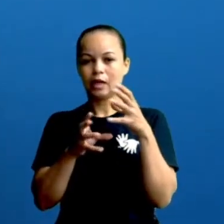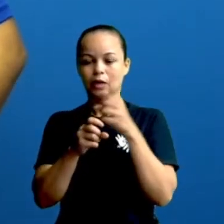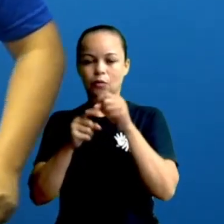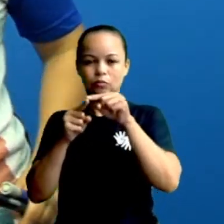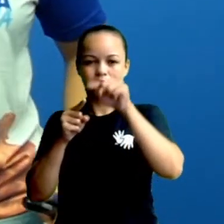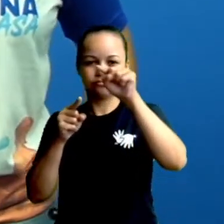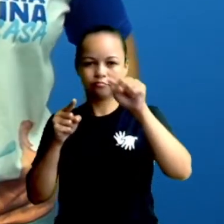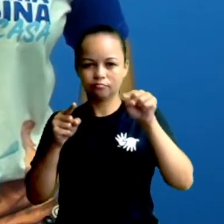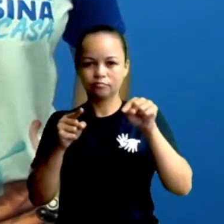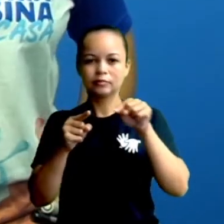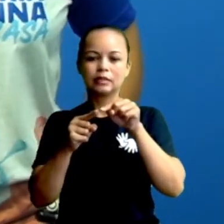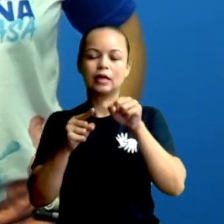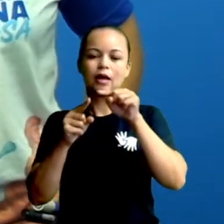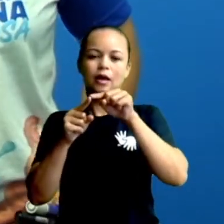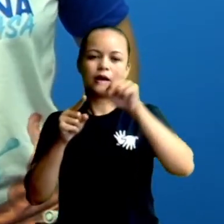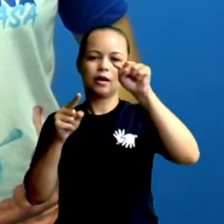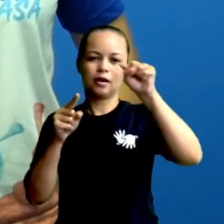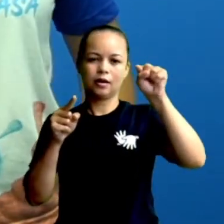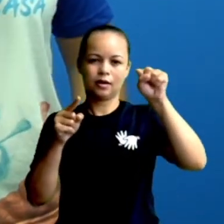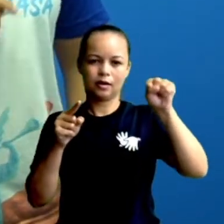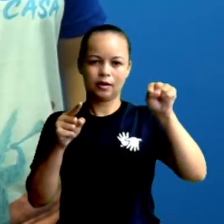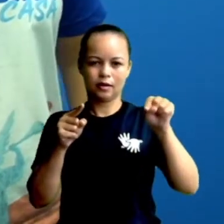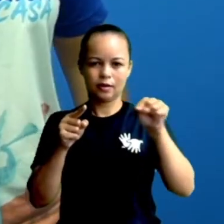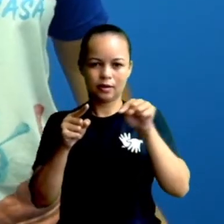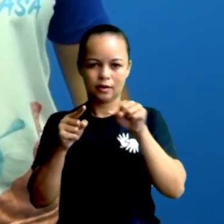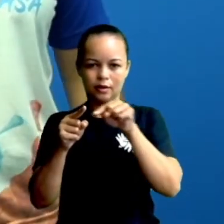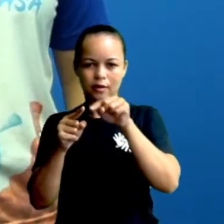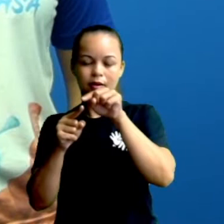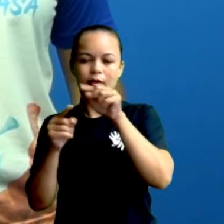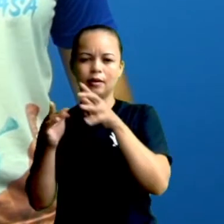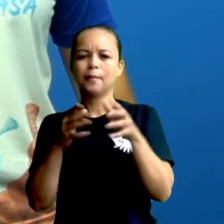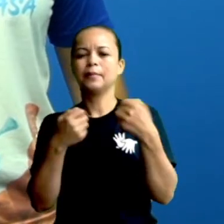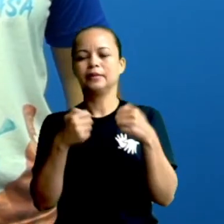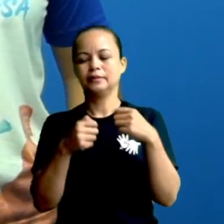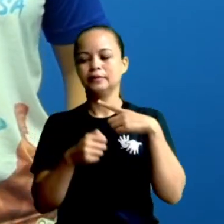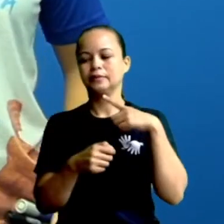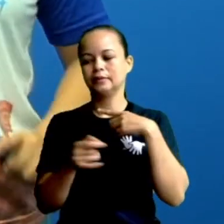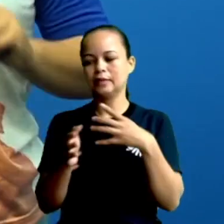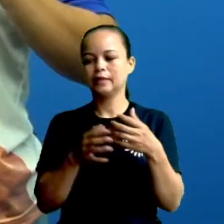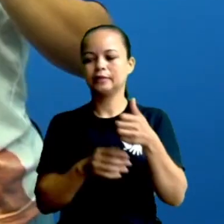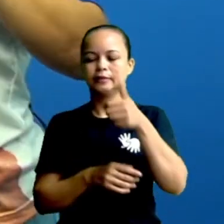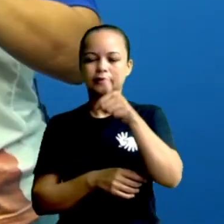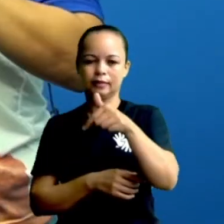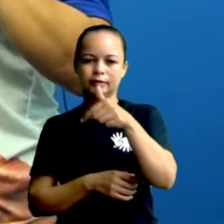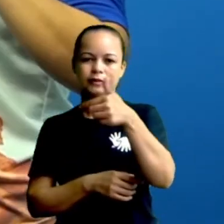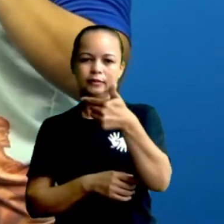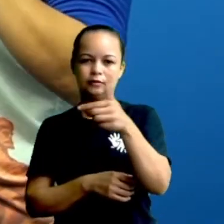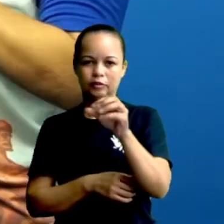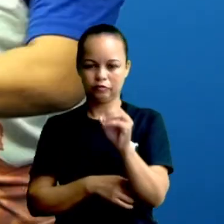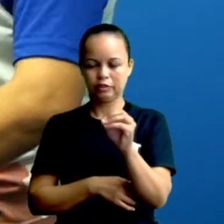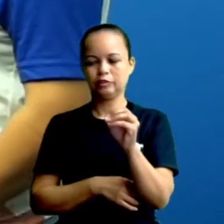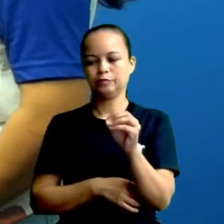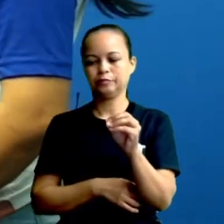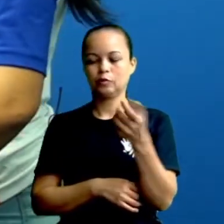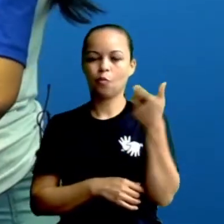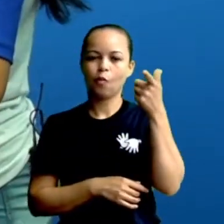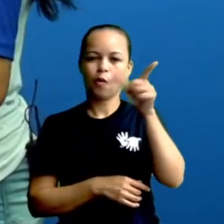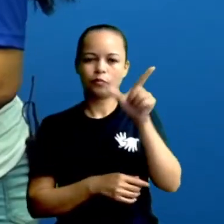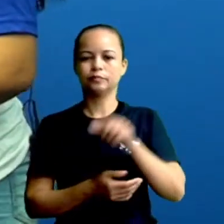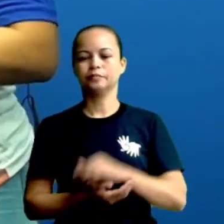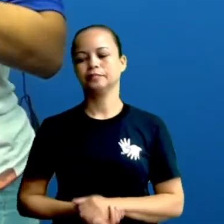ó, do hexágono, vai ter que dar 720. Tá certo? Vamos para outra